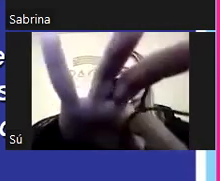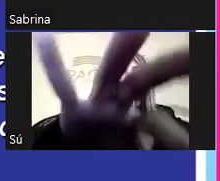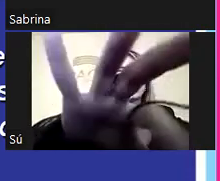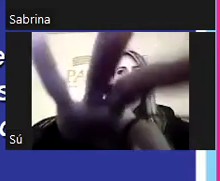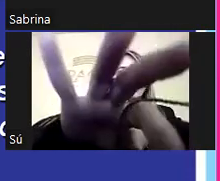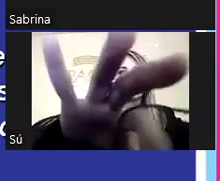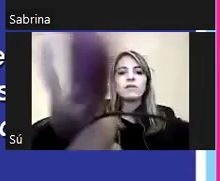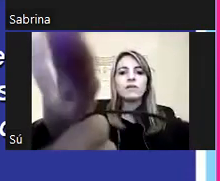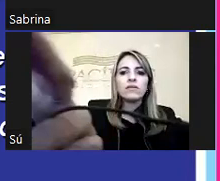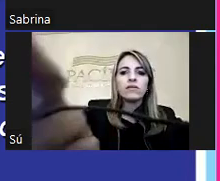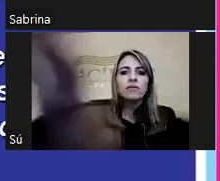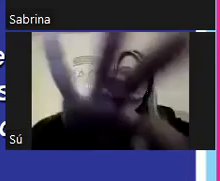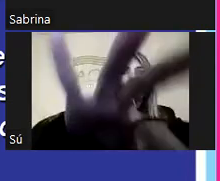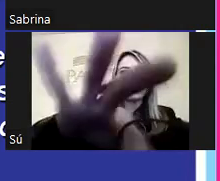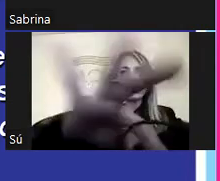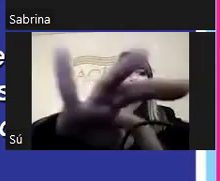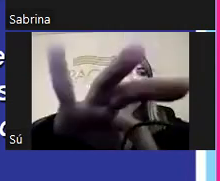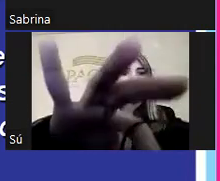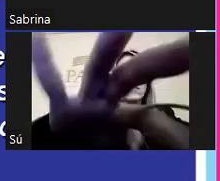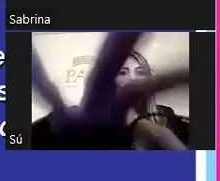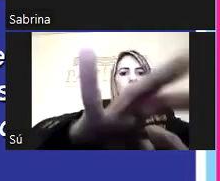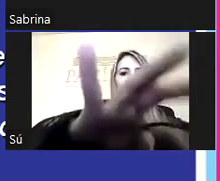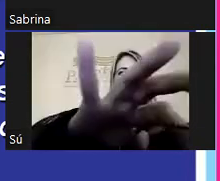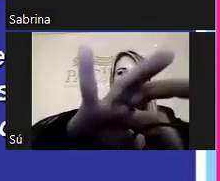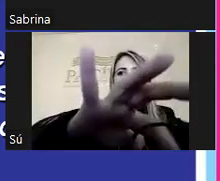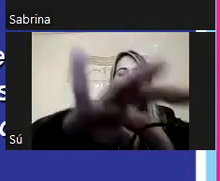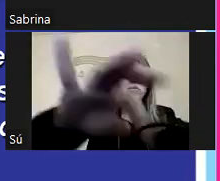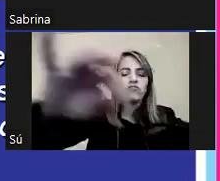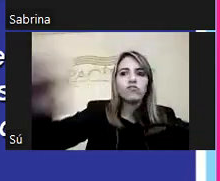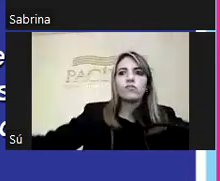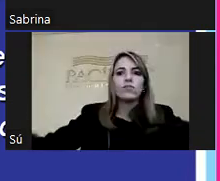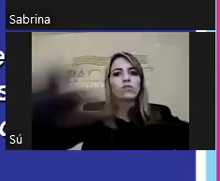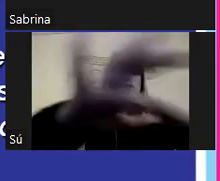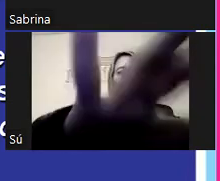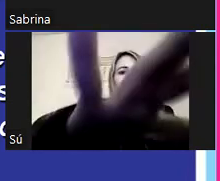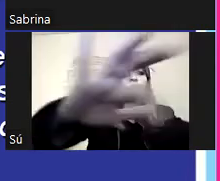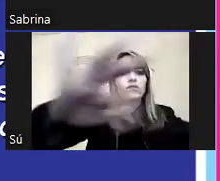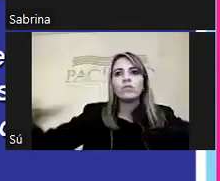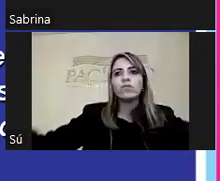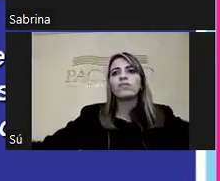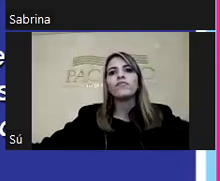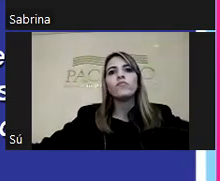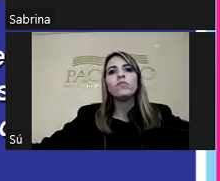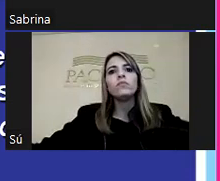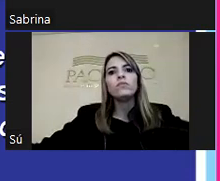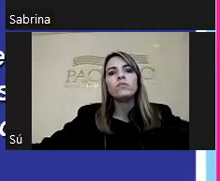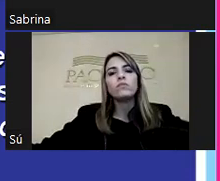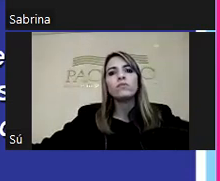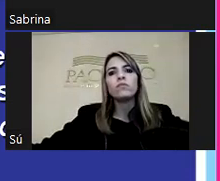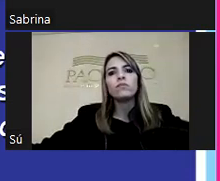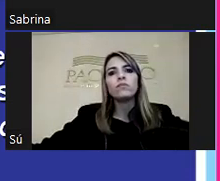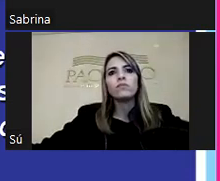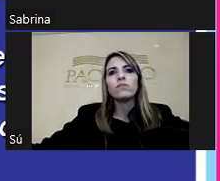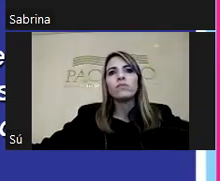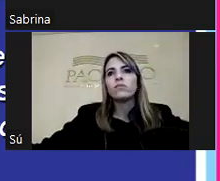aqueles que tiravam a cinta para bater na criança, porque estava desobedecendo, queria ensinar na base da porrada.